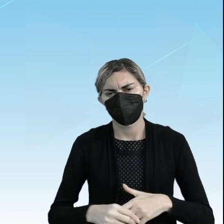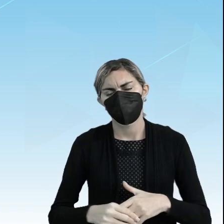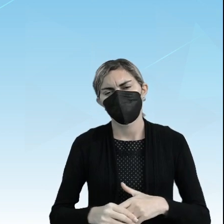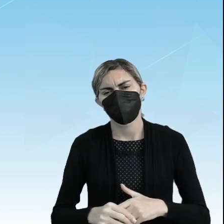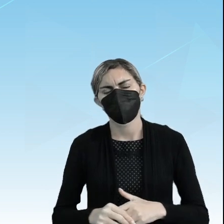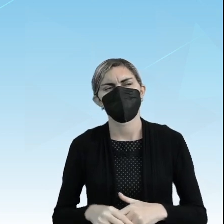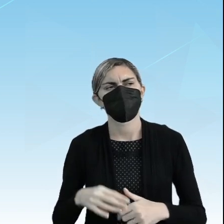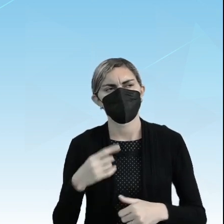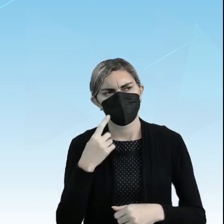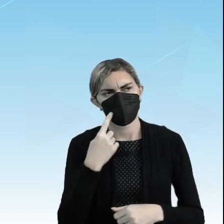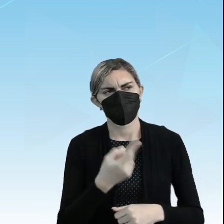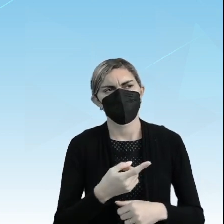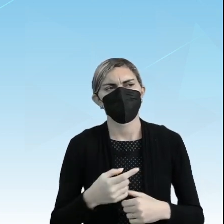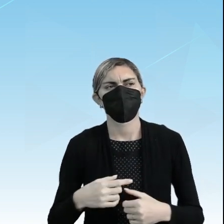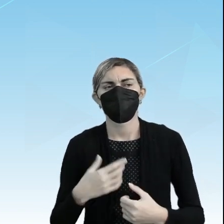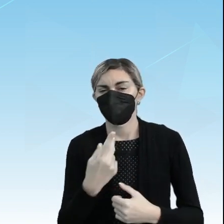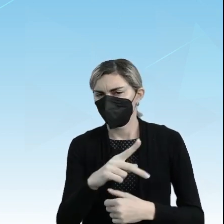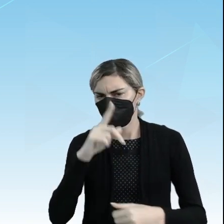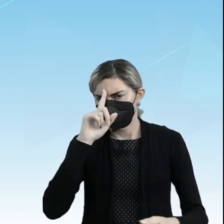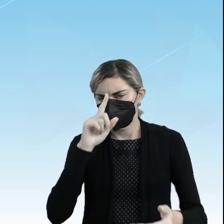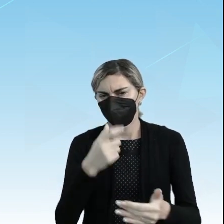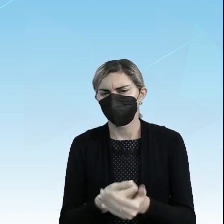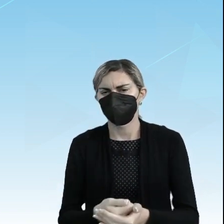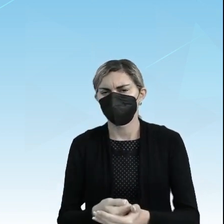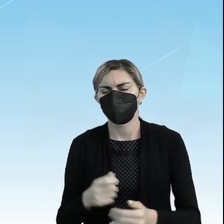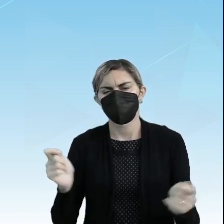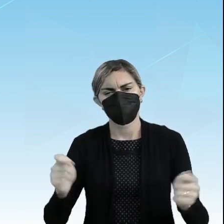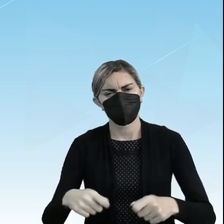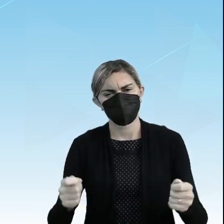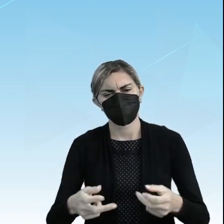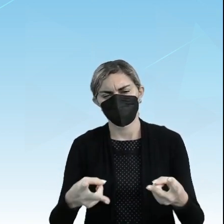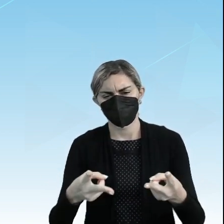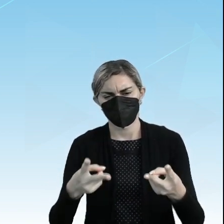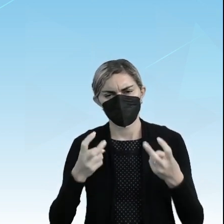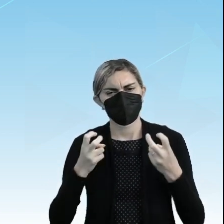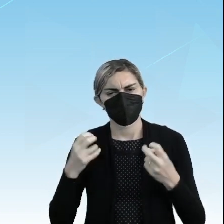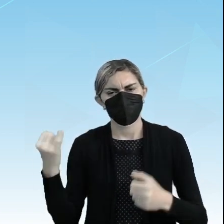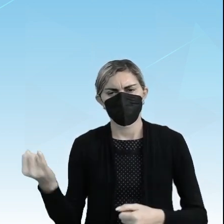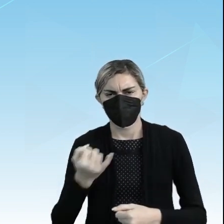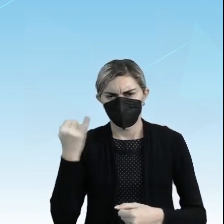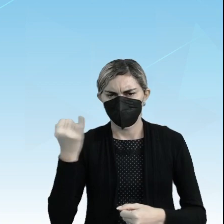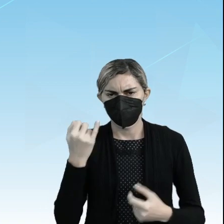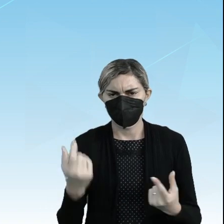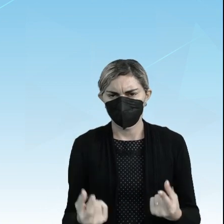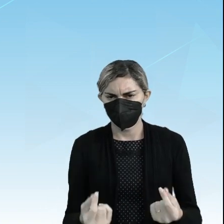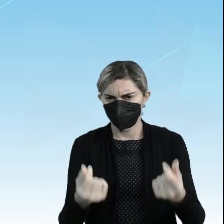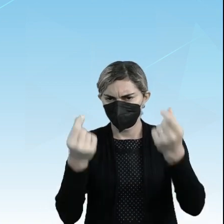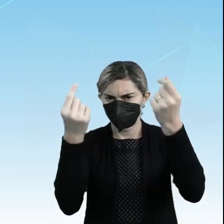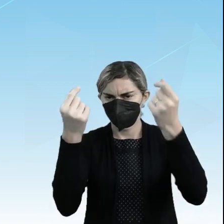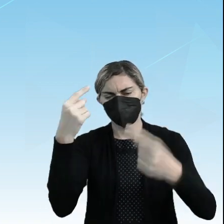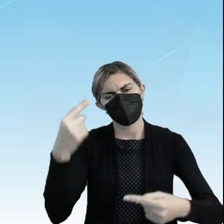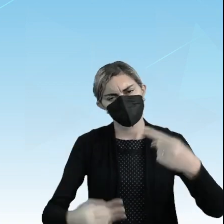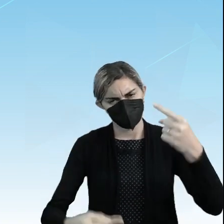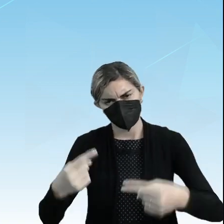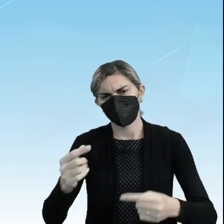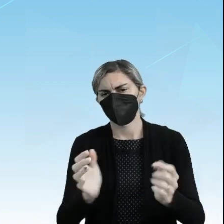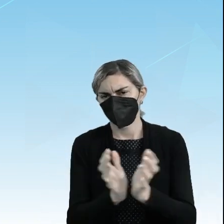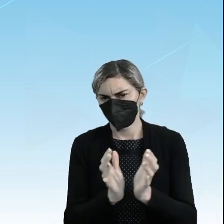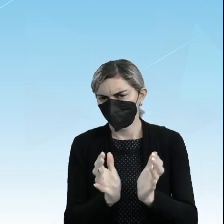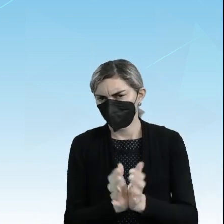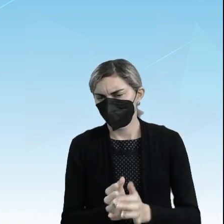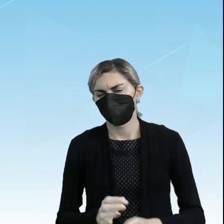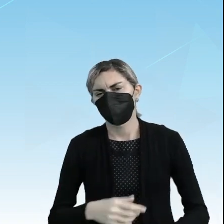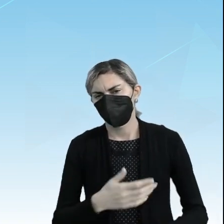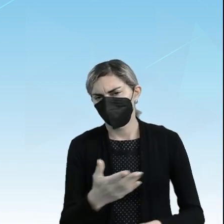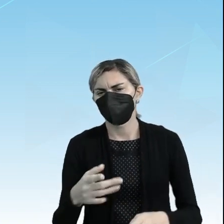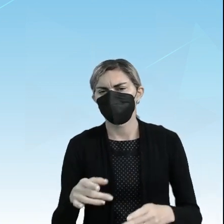né? Com essas decisões, gente, é possível perceber a importância econômica e política desse grupo,